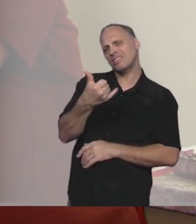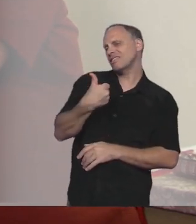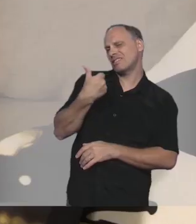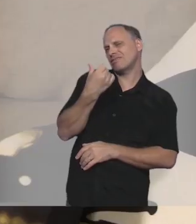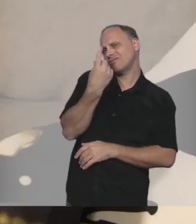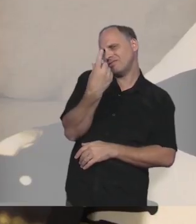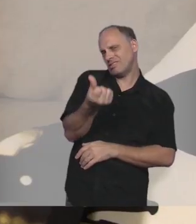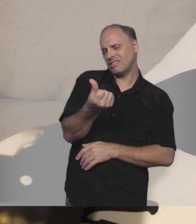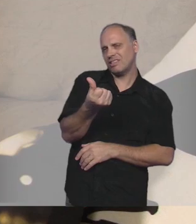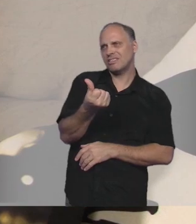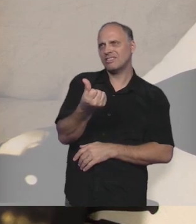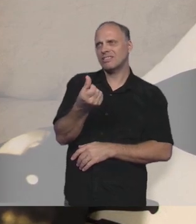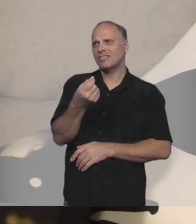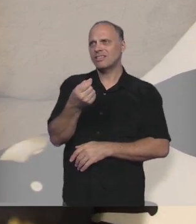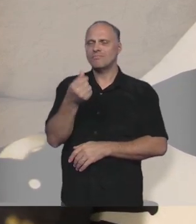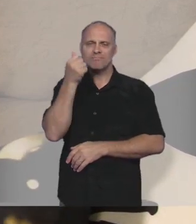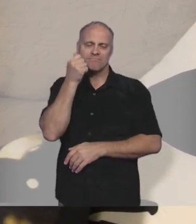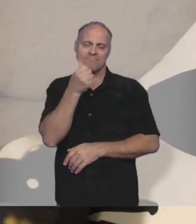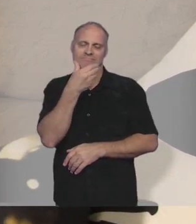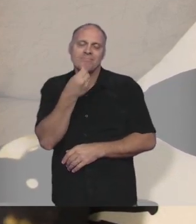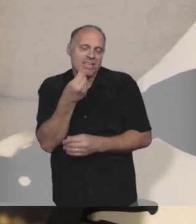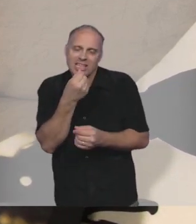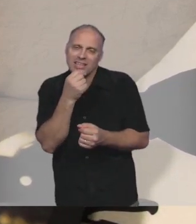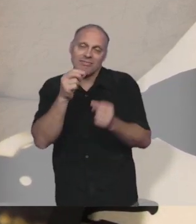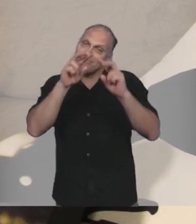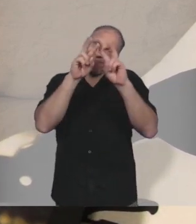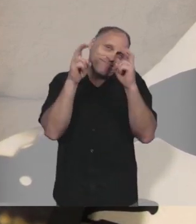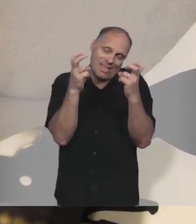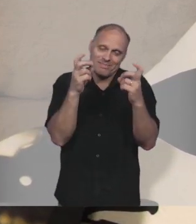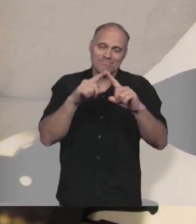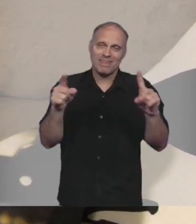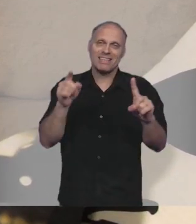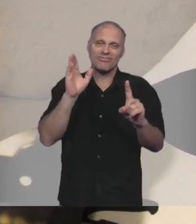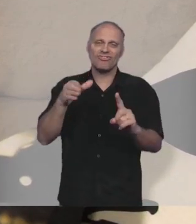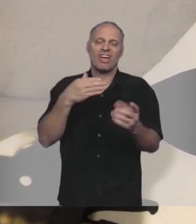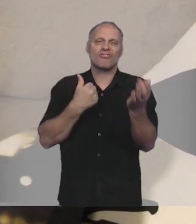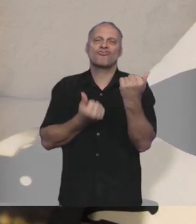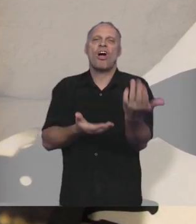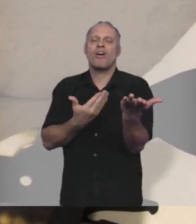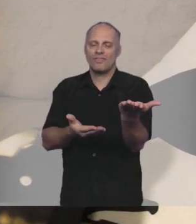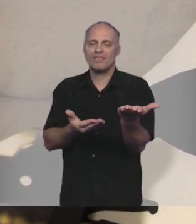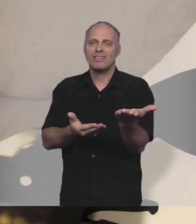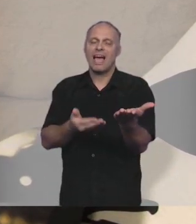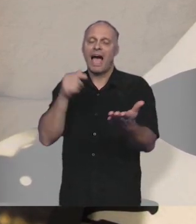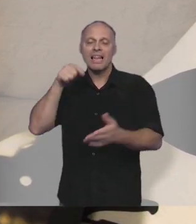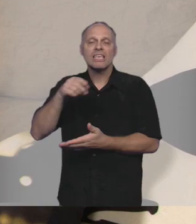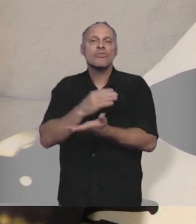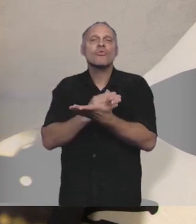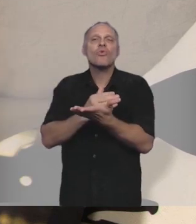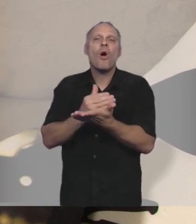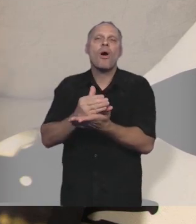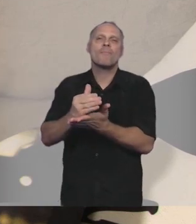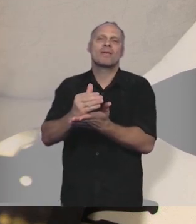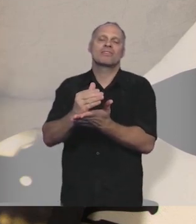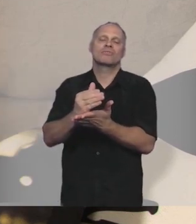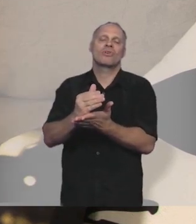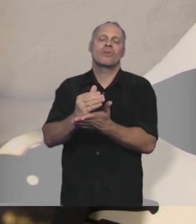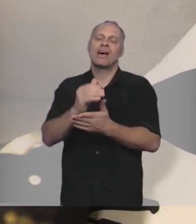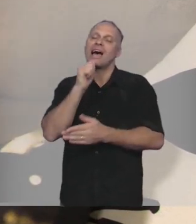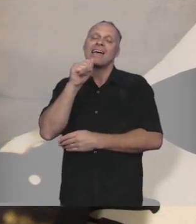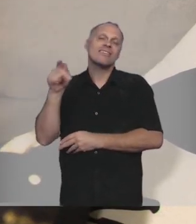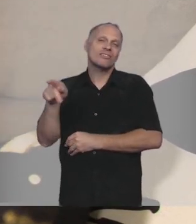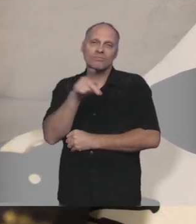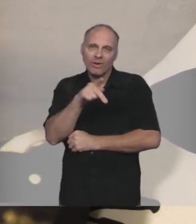16. Menino entre aspas, né? Mas ali foi aonde brilhou, né? Aí